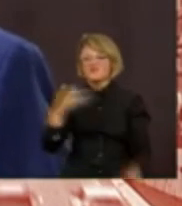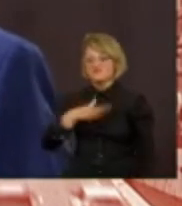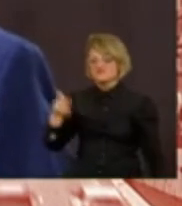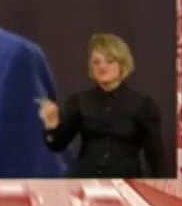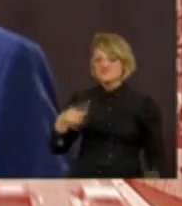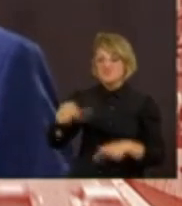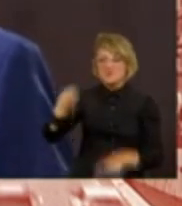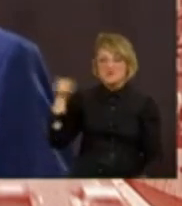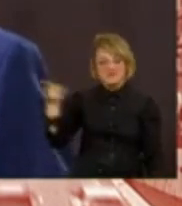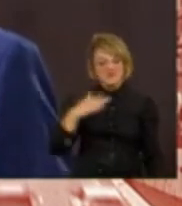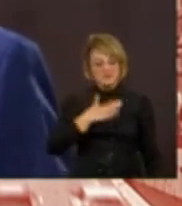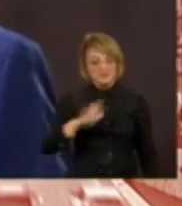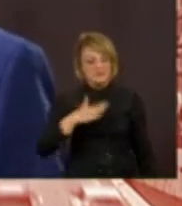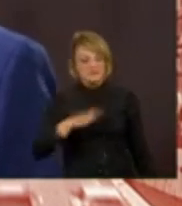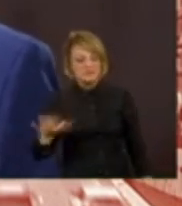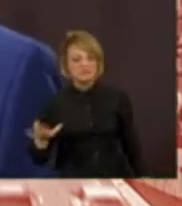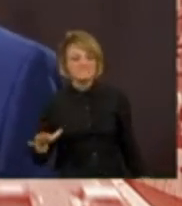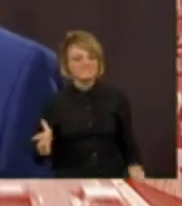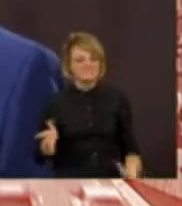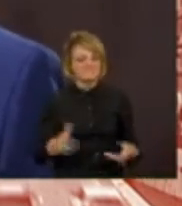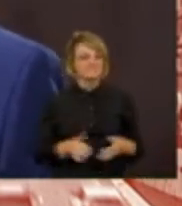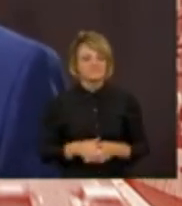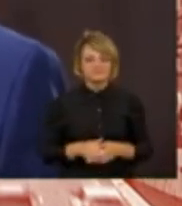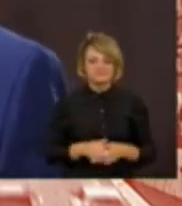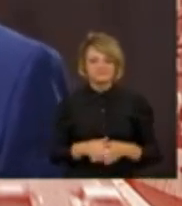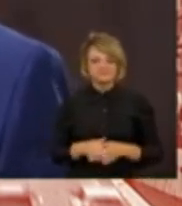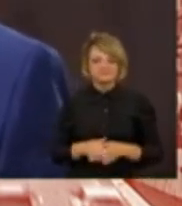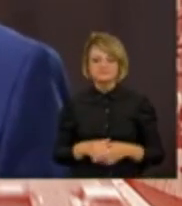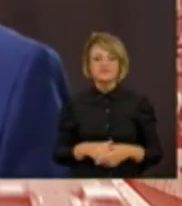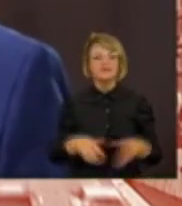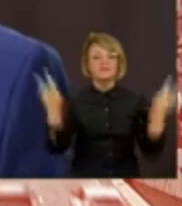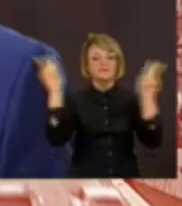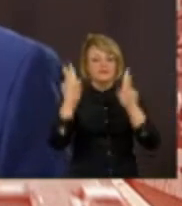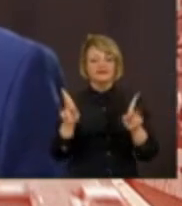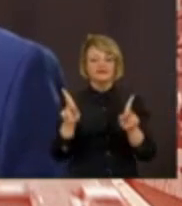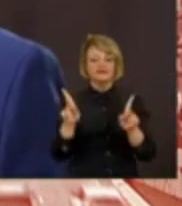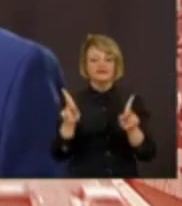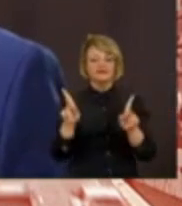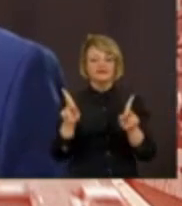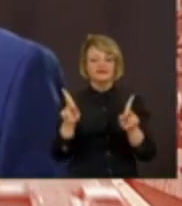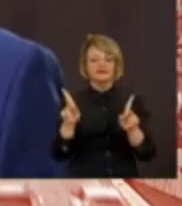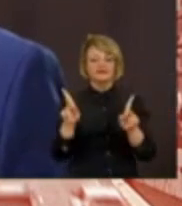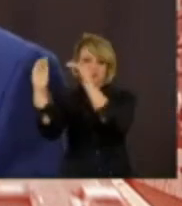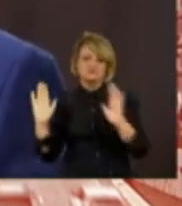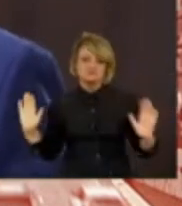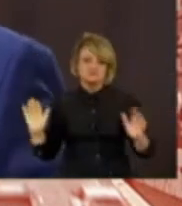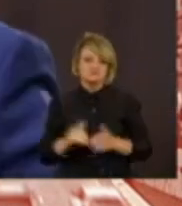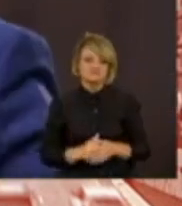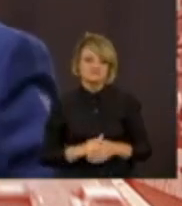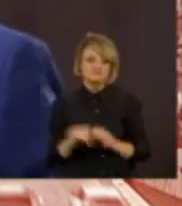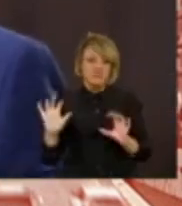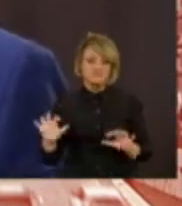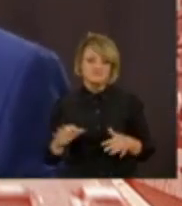uma correia, se tiver de ser de alguém, é da própria dos próprios princípios jurídicos deles. Sim.